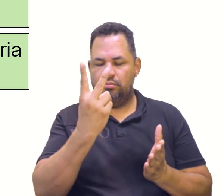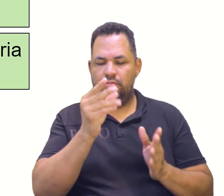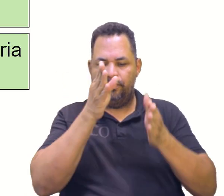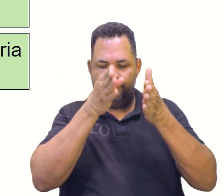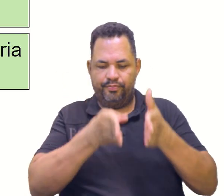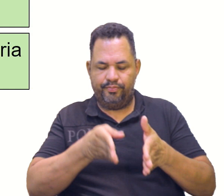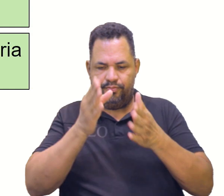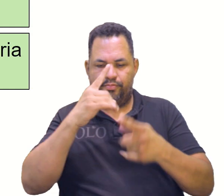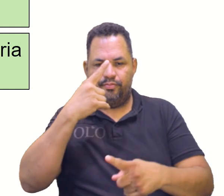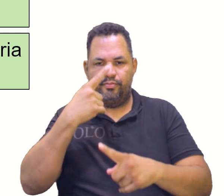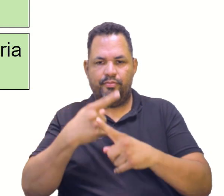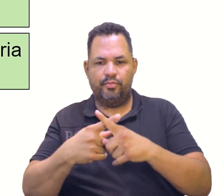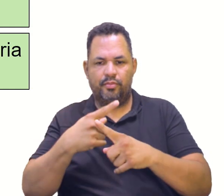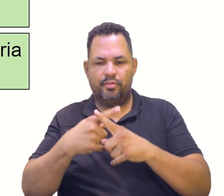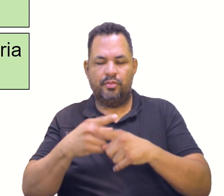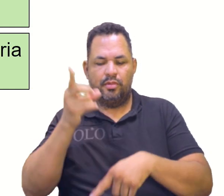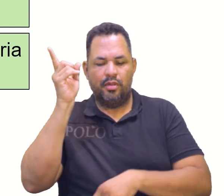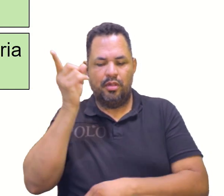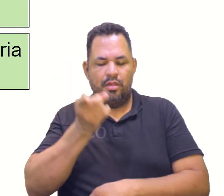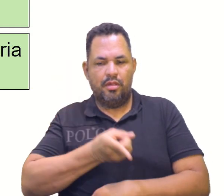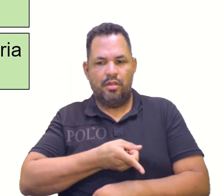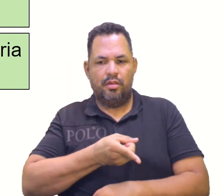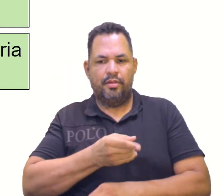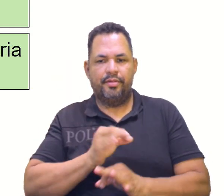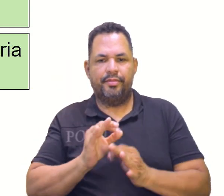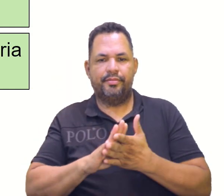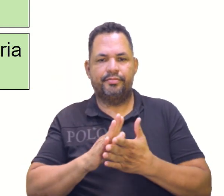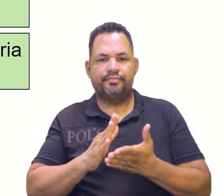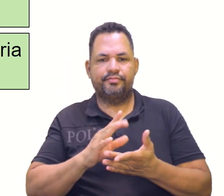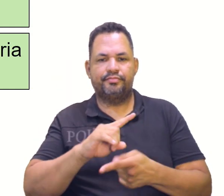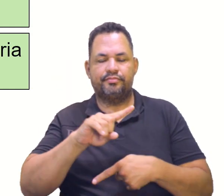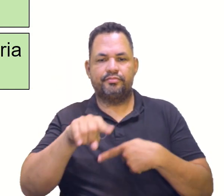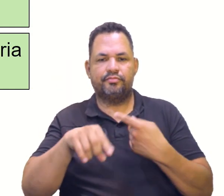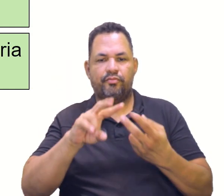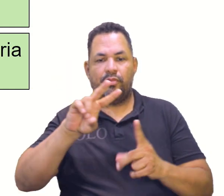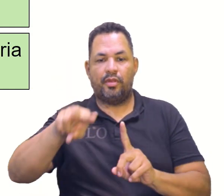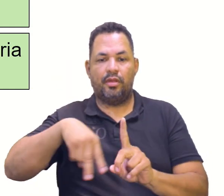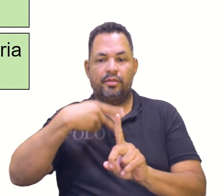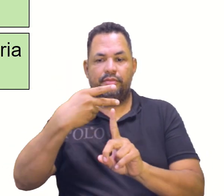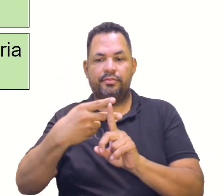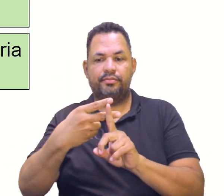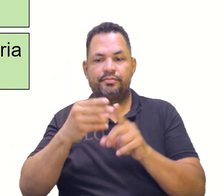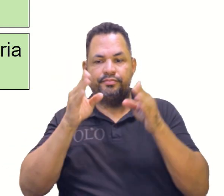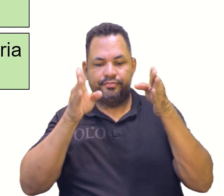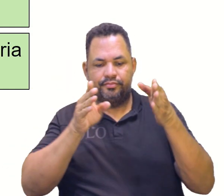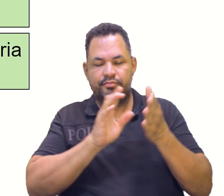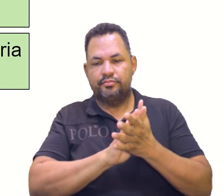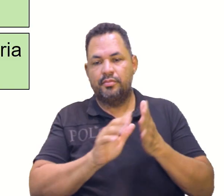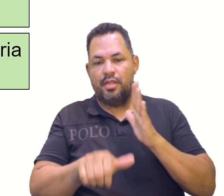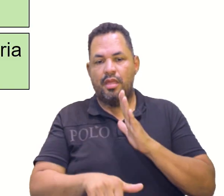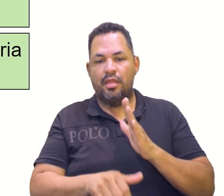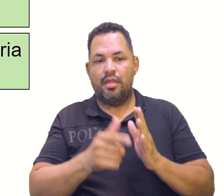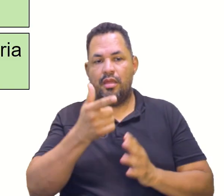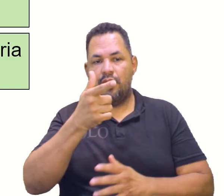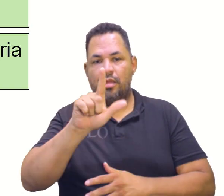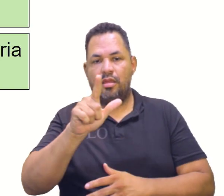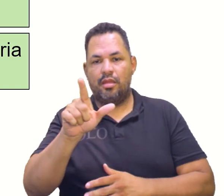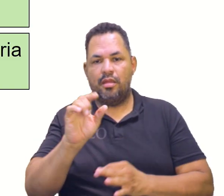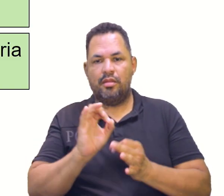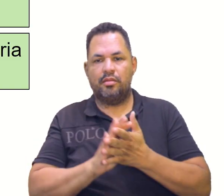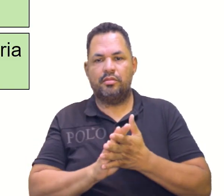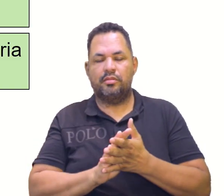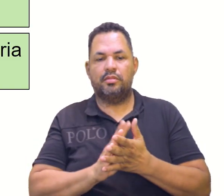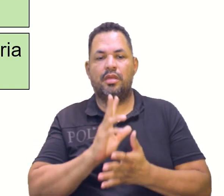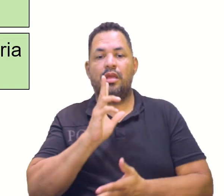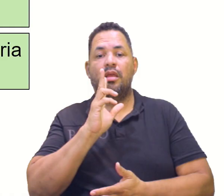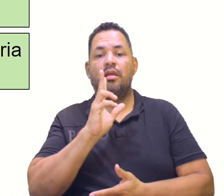os elementos da diagonal principal, puxando, depois que eu duplico a minha matriz, né, que eu repito as 2 primeiras colunas, eu vou ficar com a